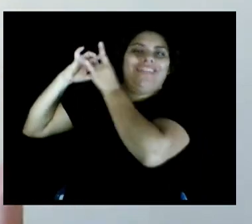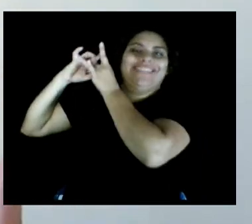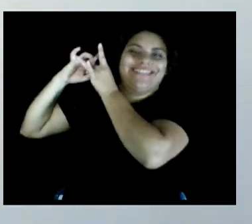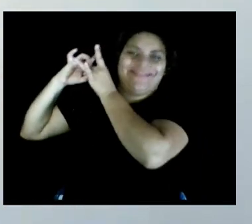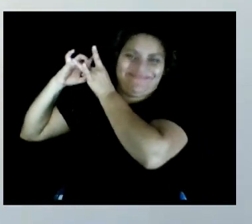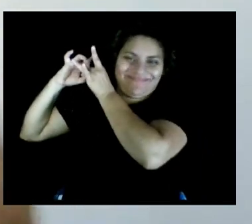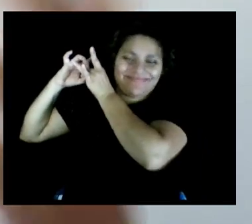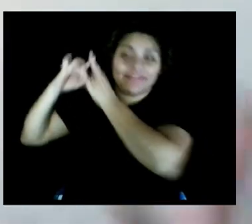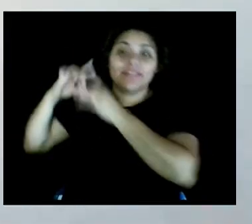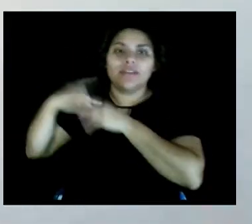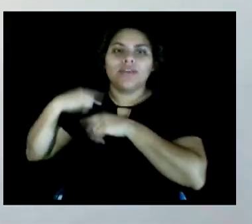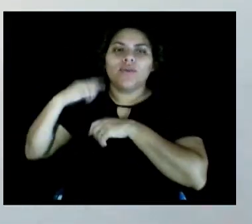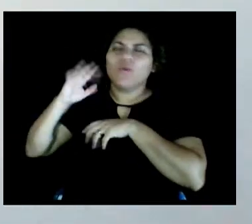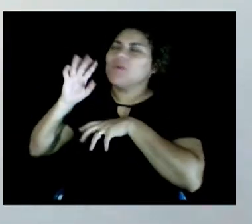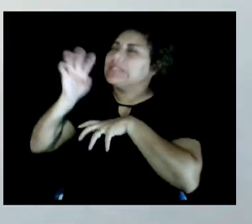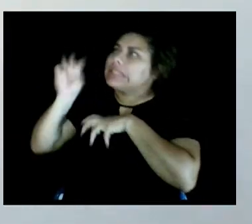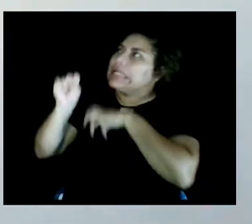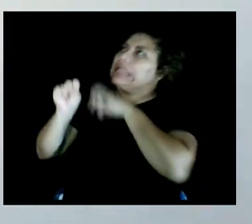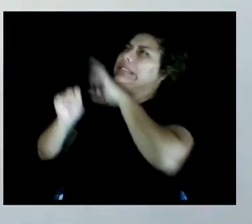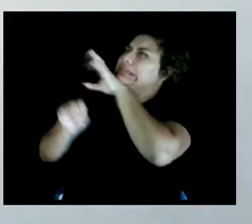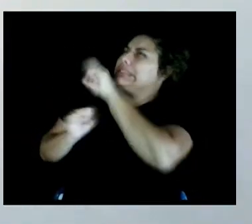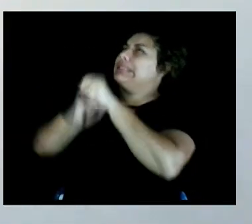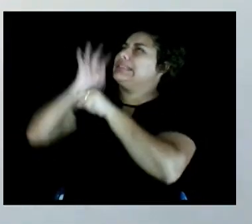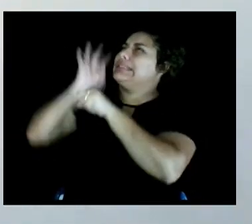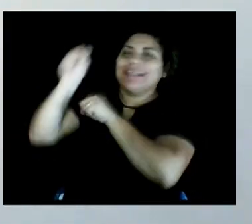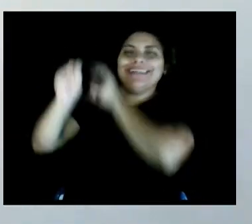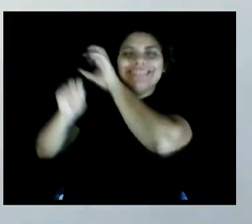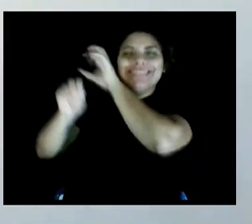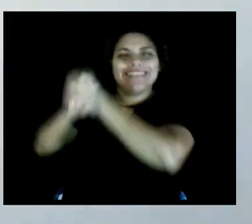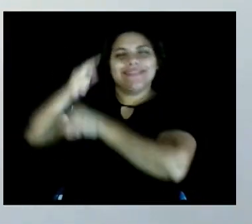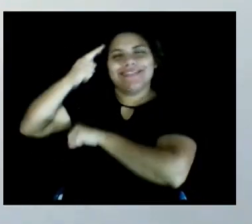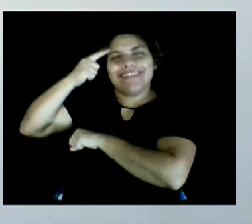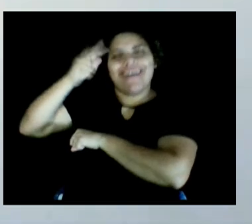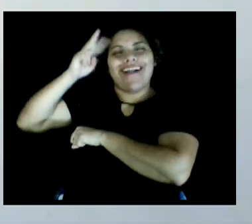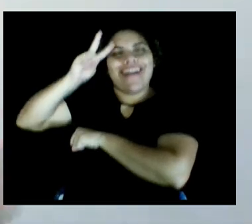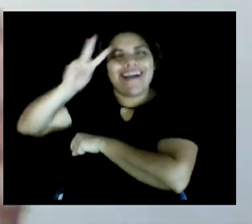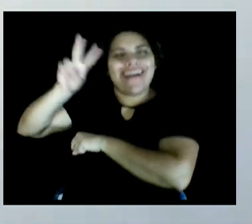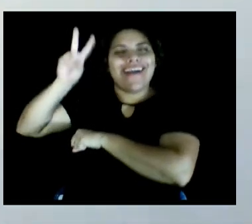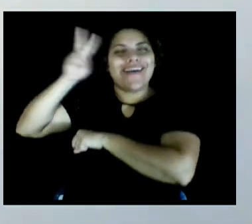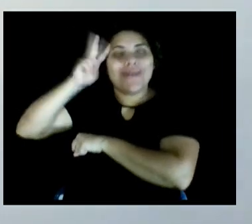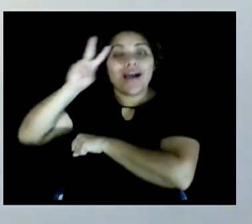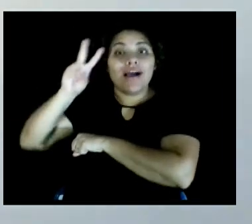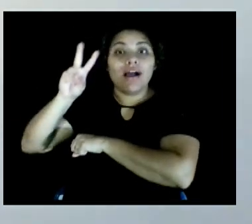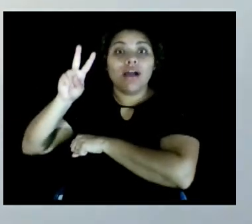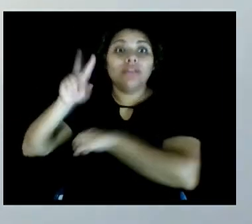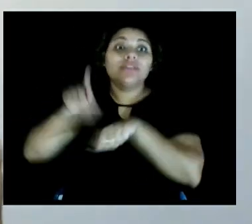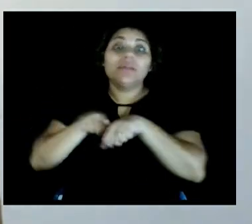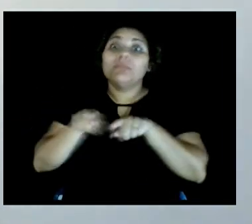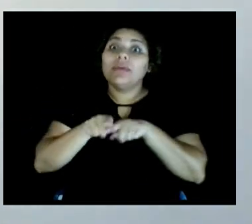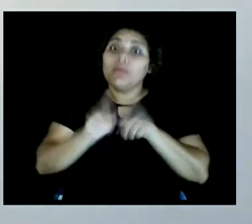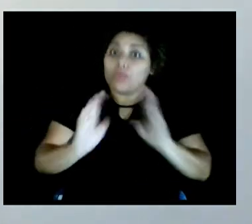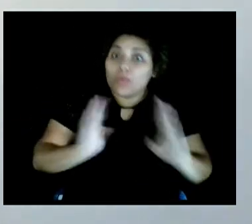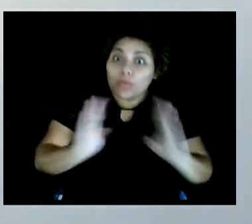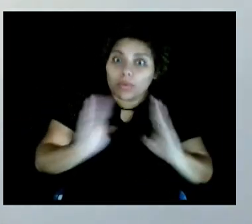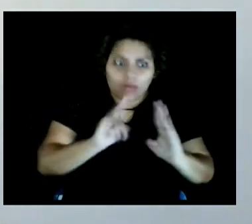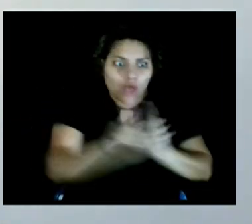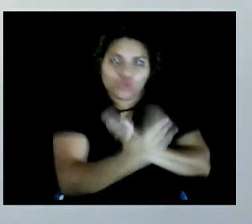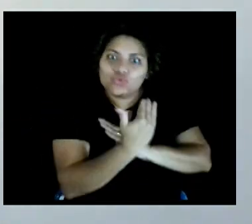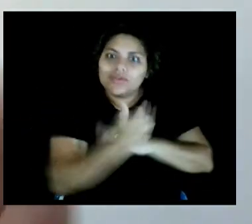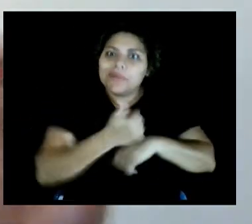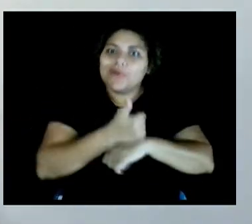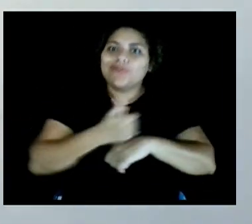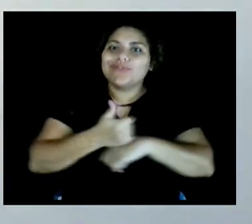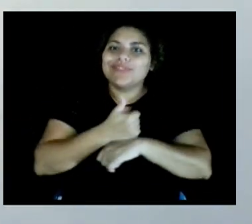vamos dizer assim, até o processo, né, de ajuda profissional, o quanto fez resgatar vários